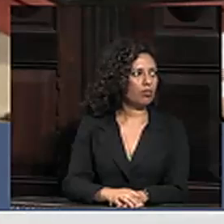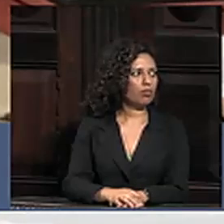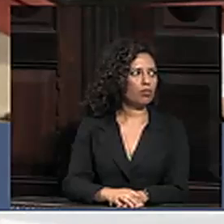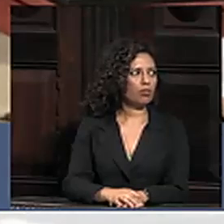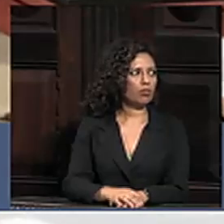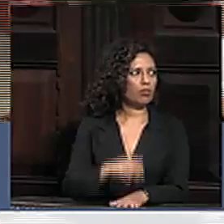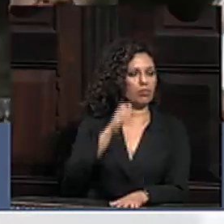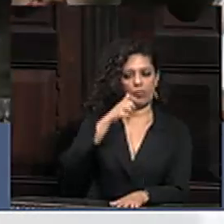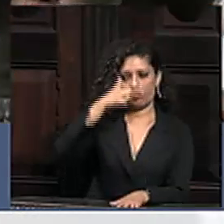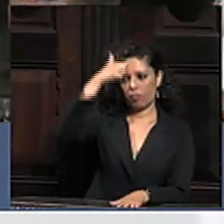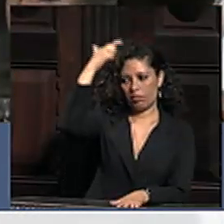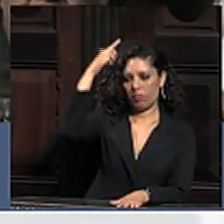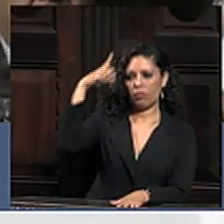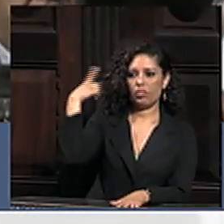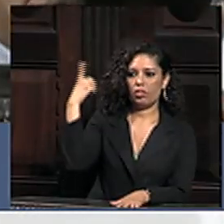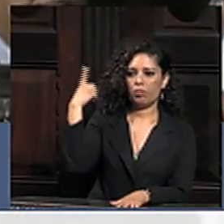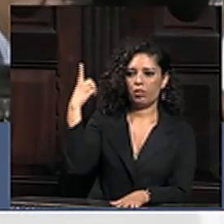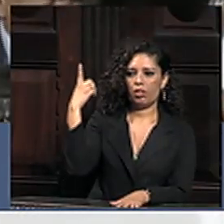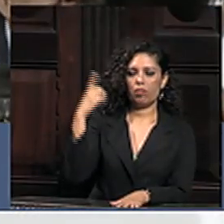Luiz Paulo, deputado Luiz Paulo, por favor.